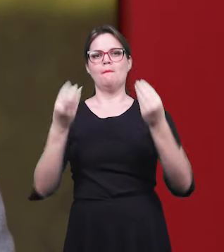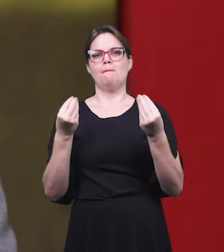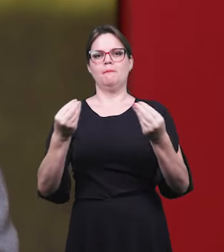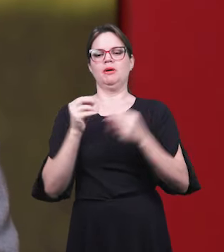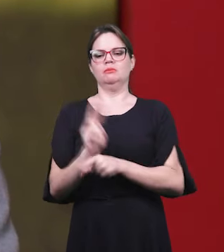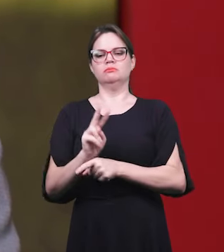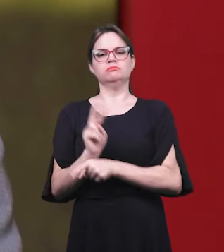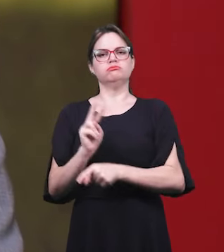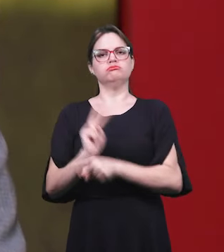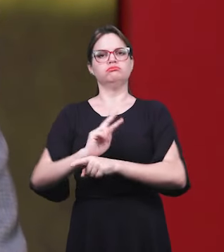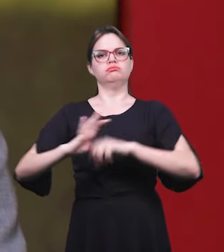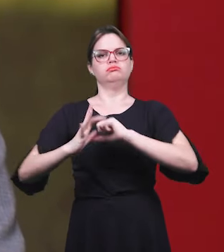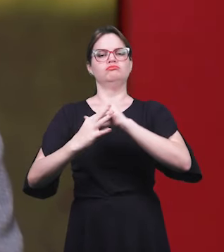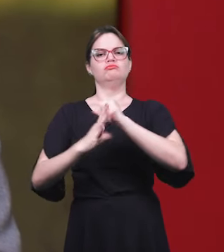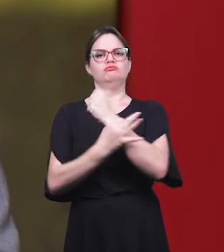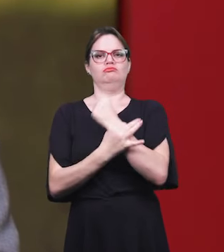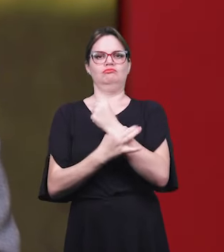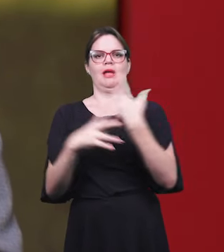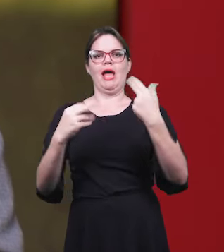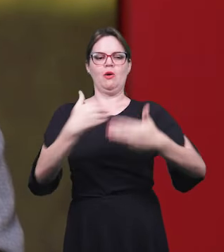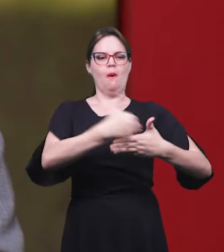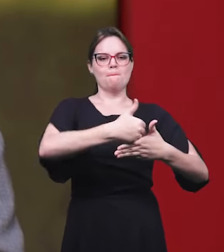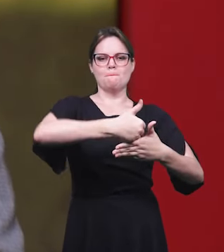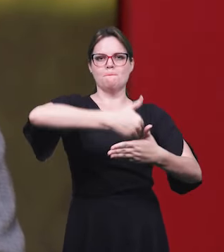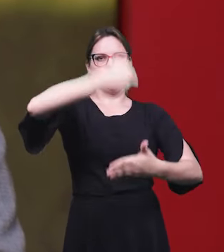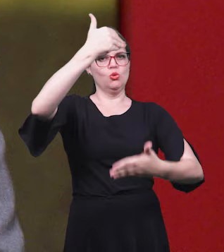a um juízo. Eu te dei, o Senhor falou para